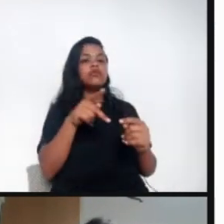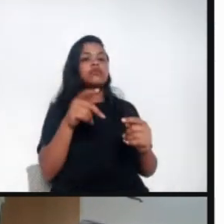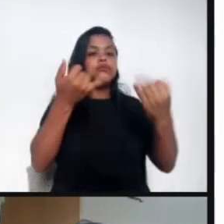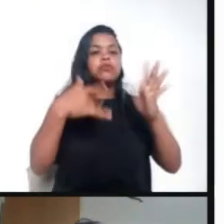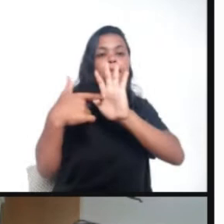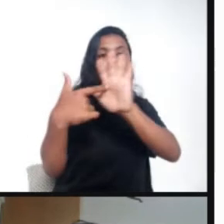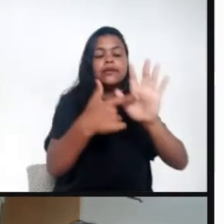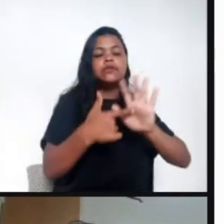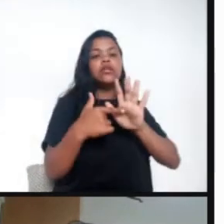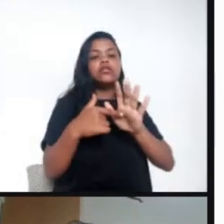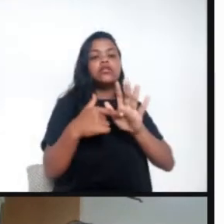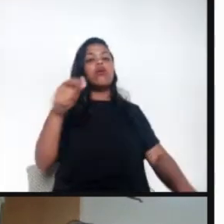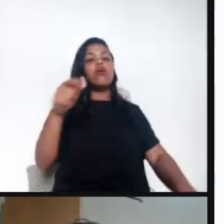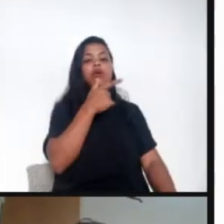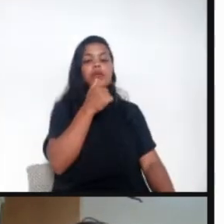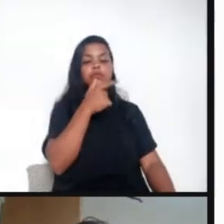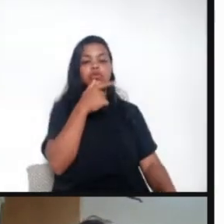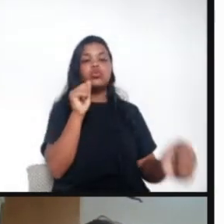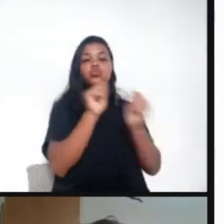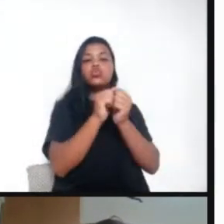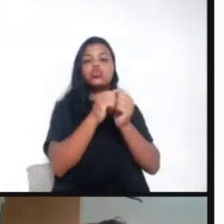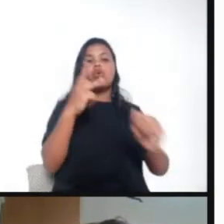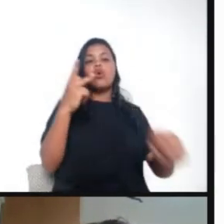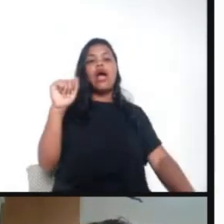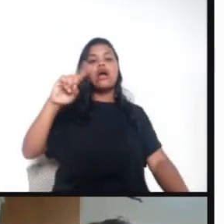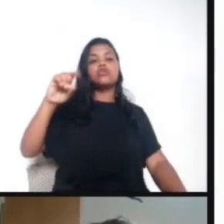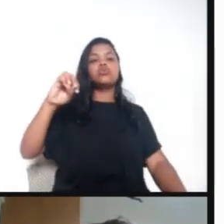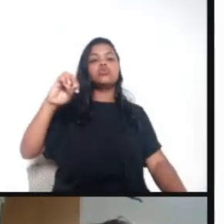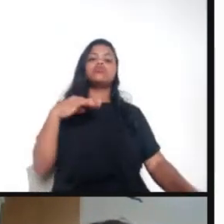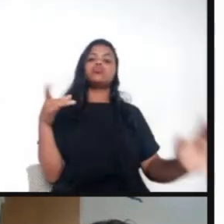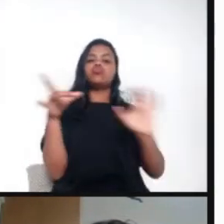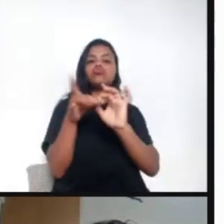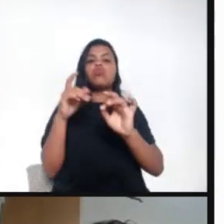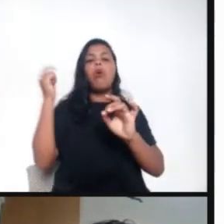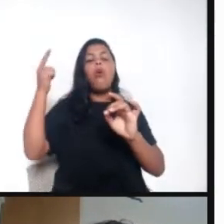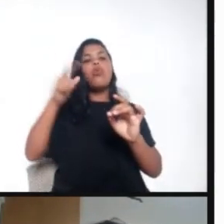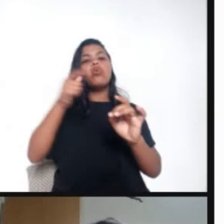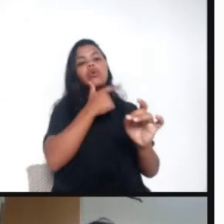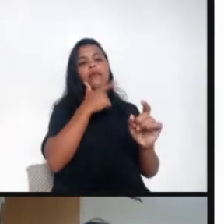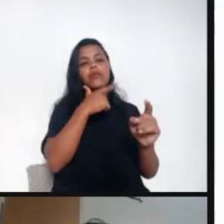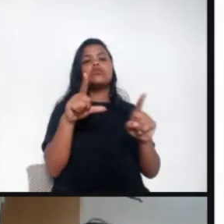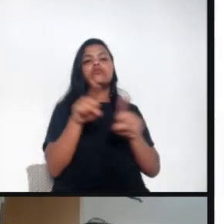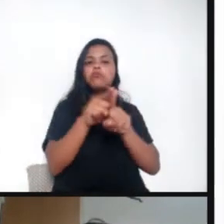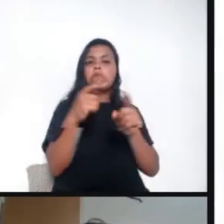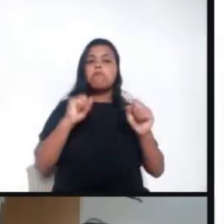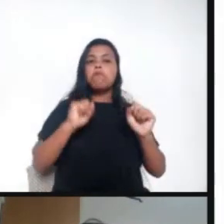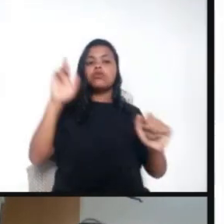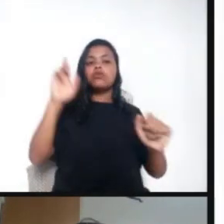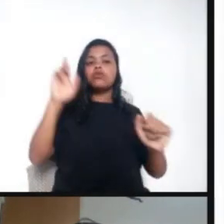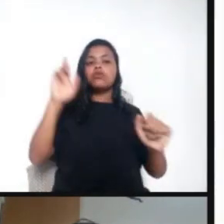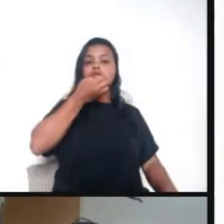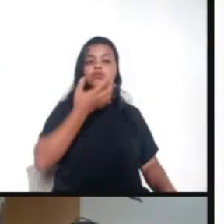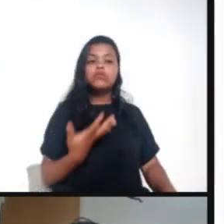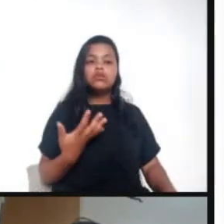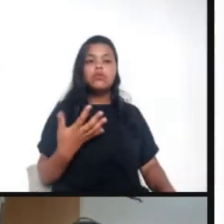com a azitromicina trazem resultados no estudo aberto, não randomizado. Então, um estudo de uma qualidade metodológica um tanto quanto